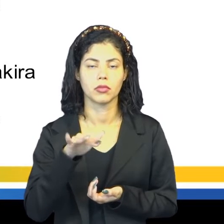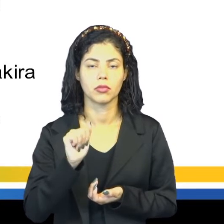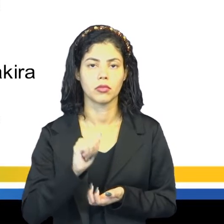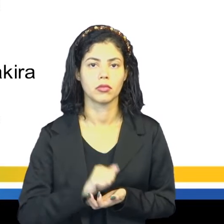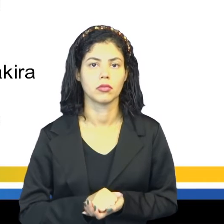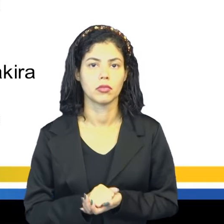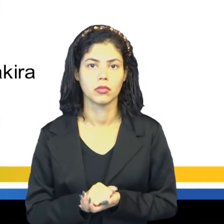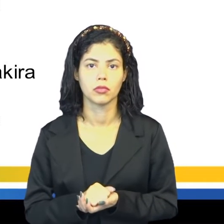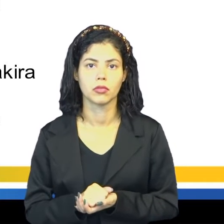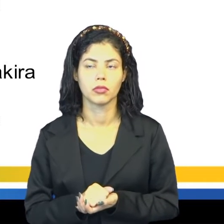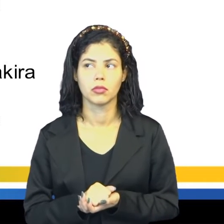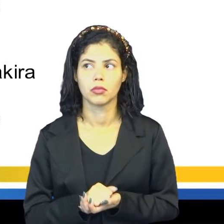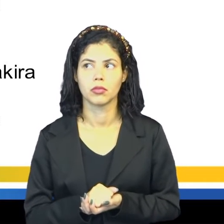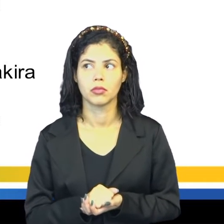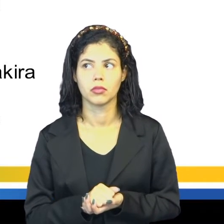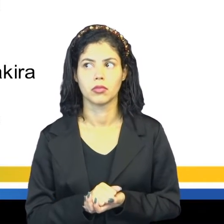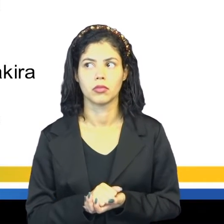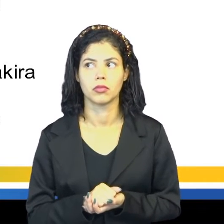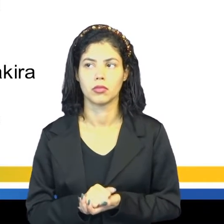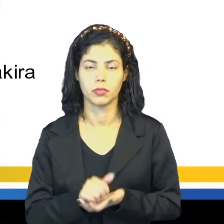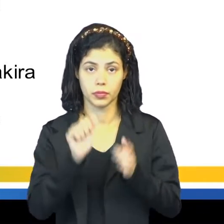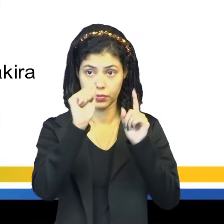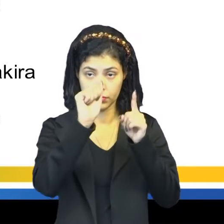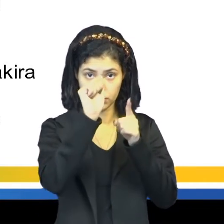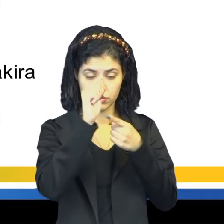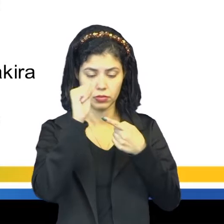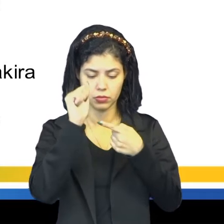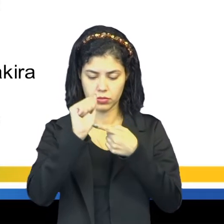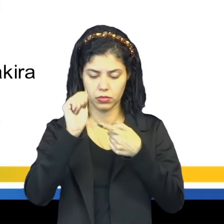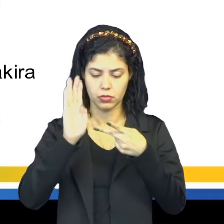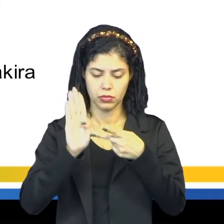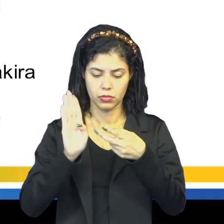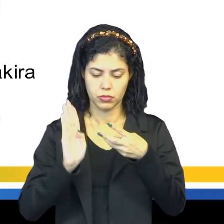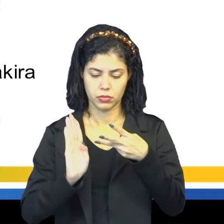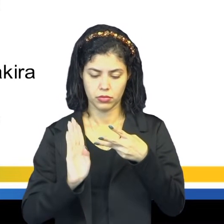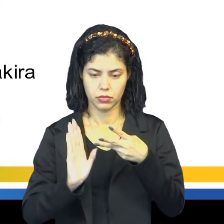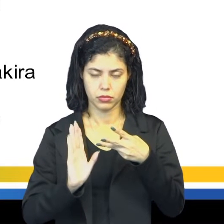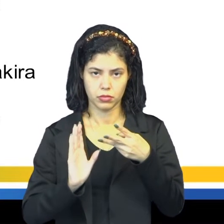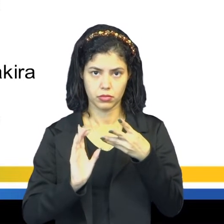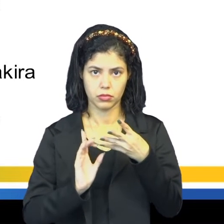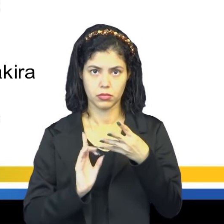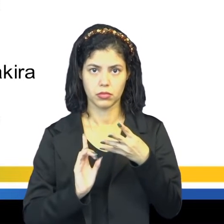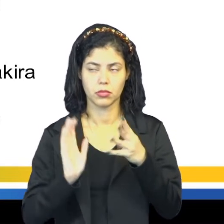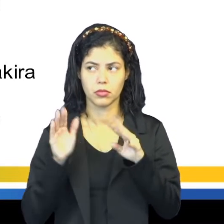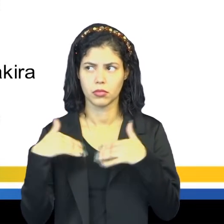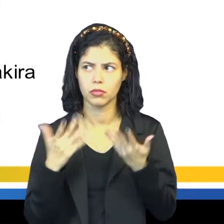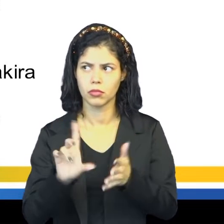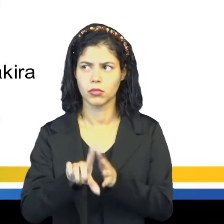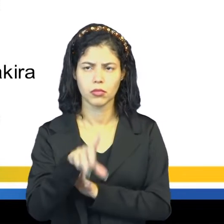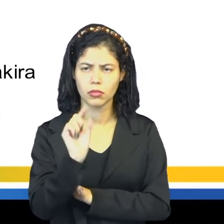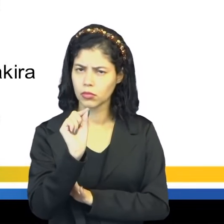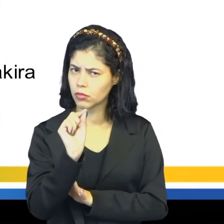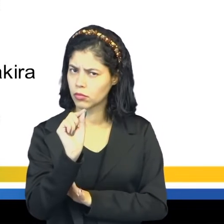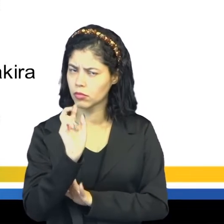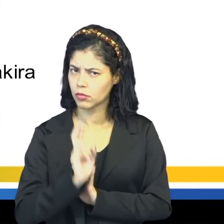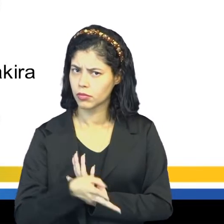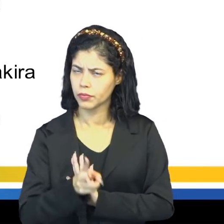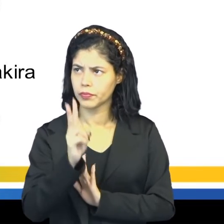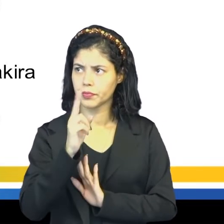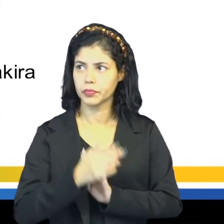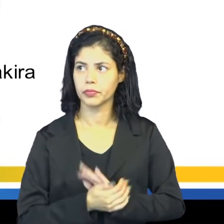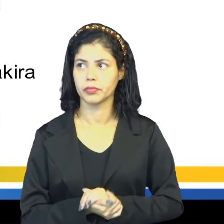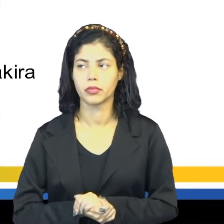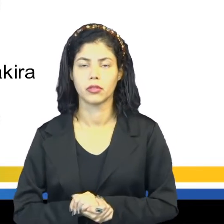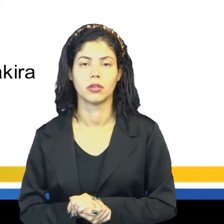Cameron Diaz e a Ariana Grande, ok? E aí nós vamos dar continuidade ali nas